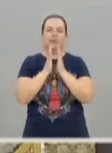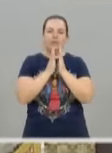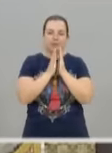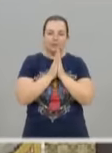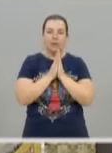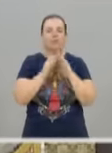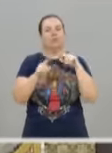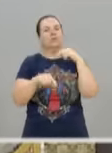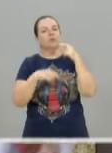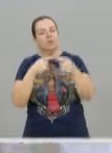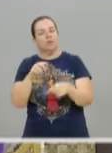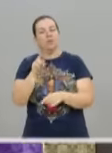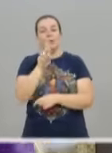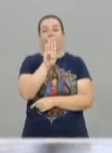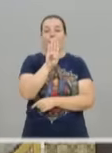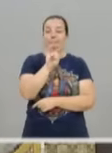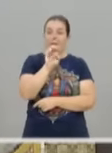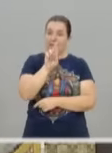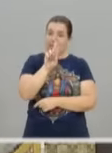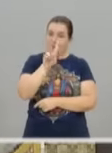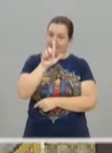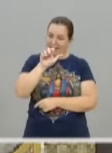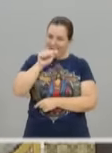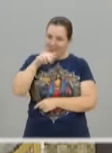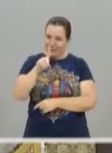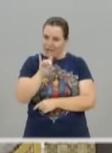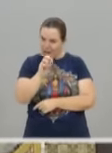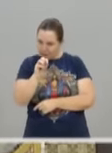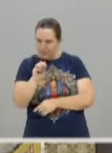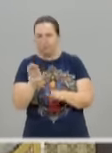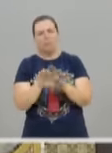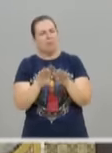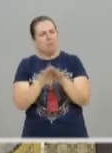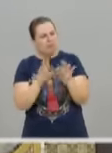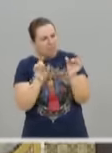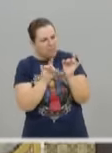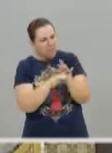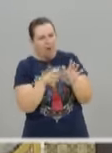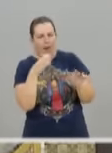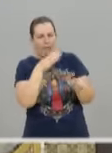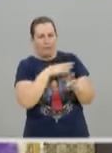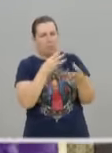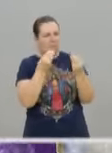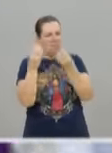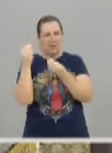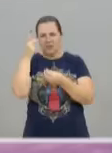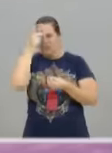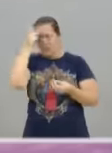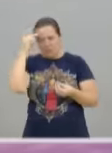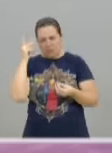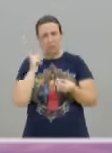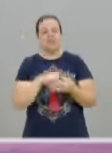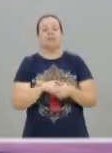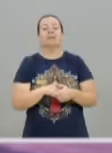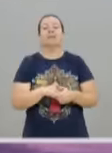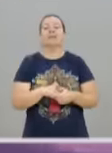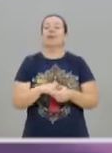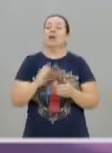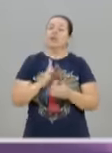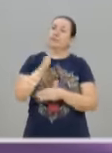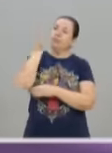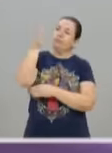Uberlândia a primeira assessor a segunda assessor e depois Campinas e fui a reunião